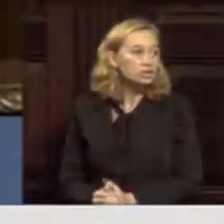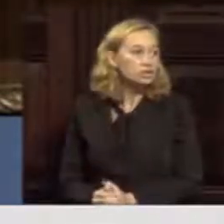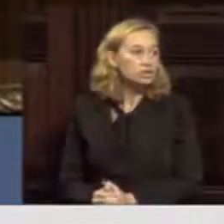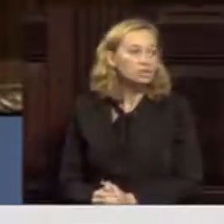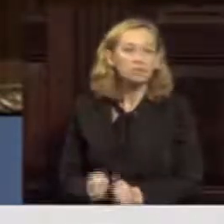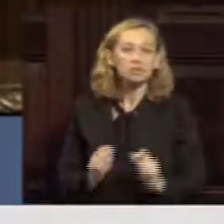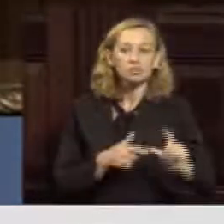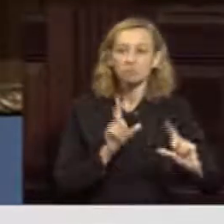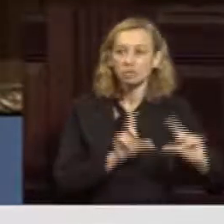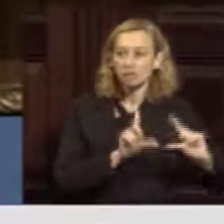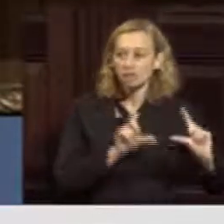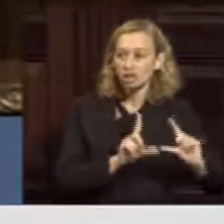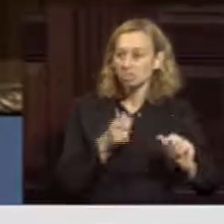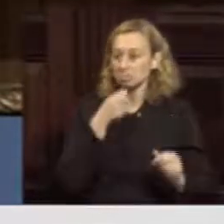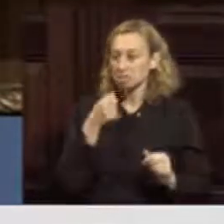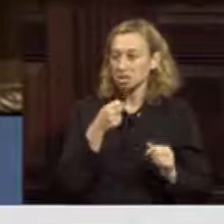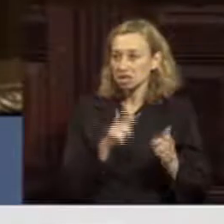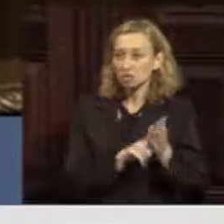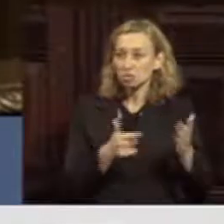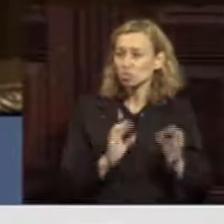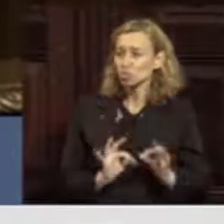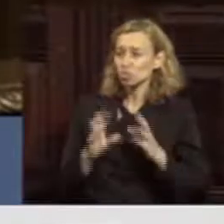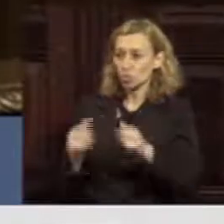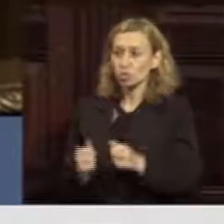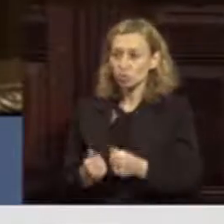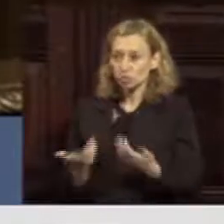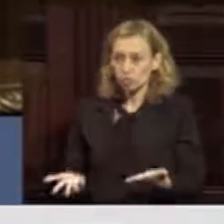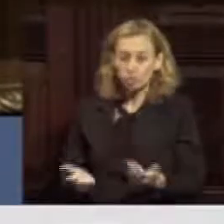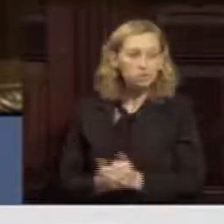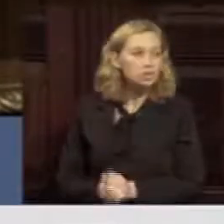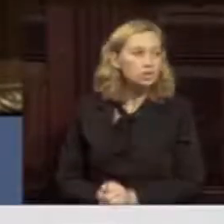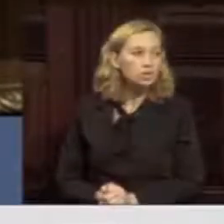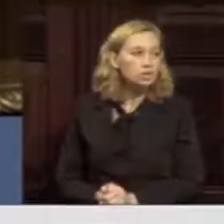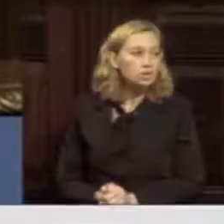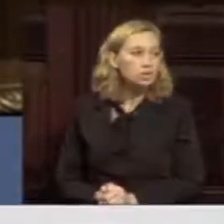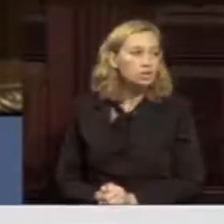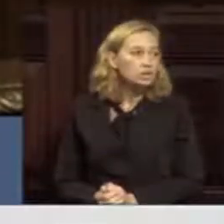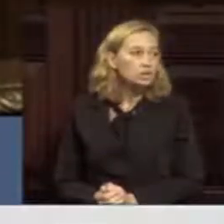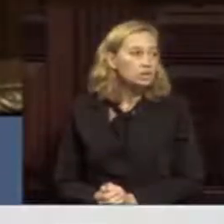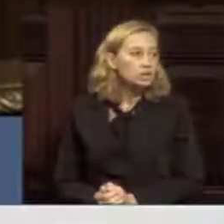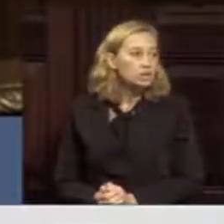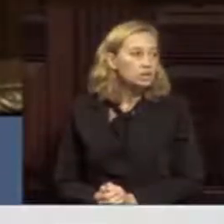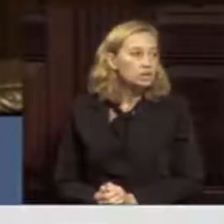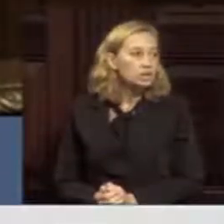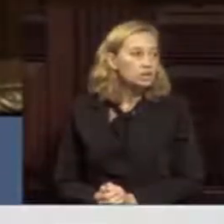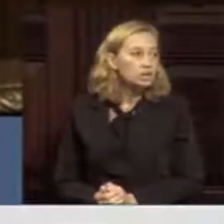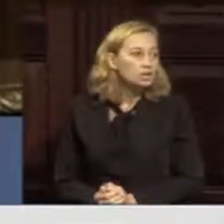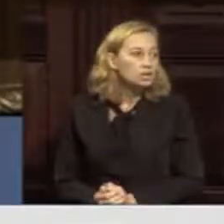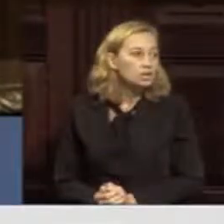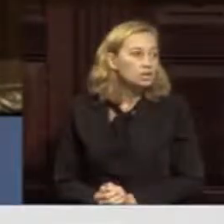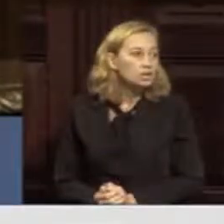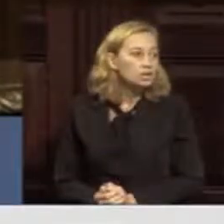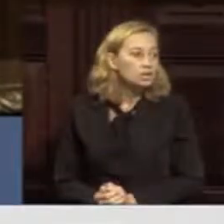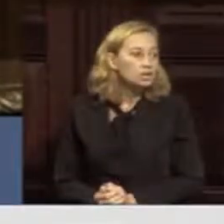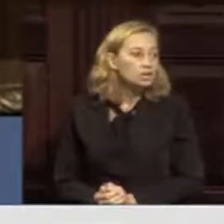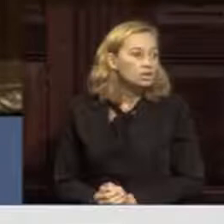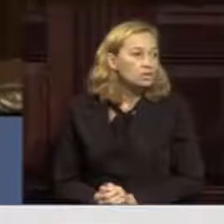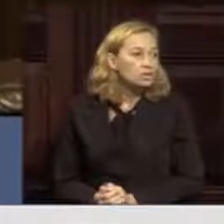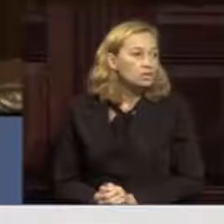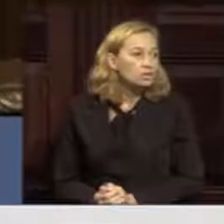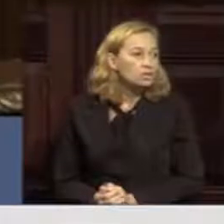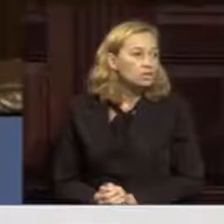sociais, imprensa, enfim, todos os que restam aqui nesse plenário Barbosa Lima Sobrinho. Fiz questão de manter a minha